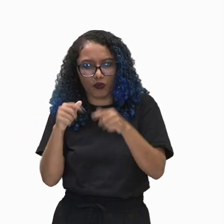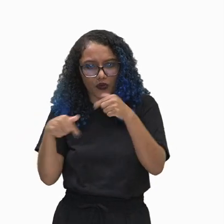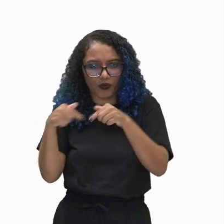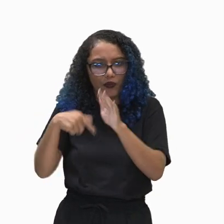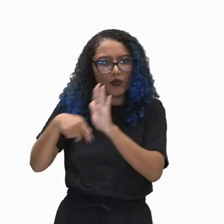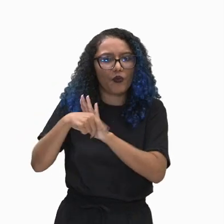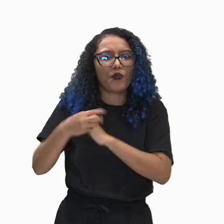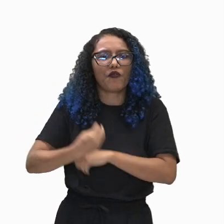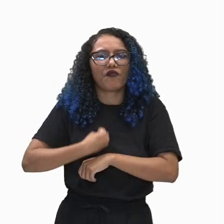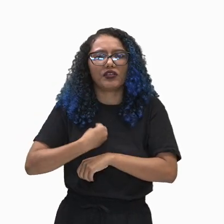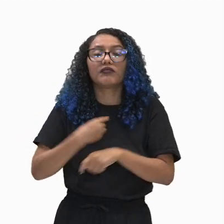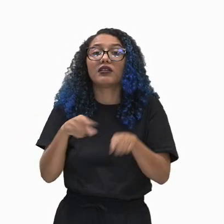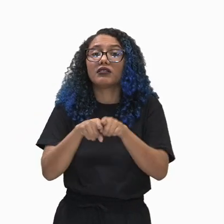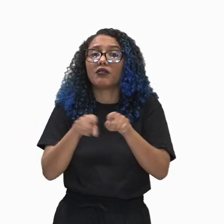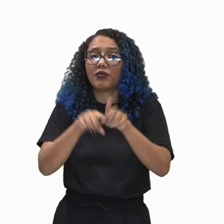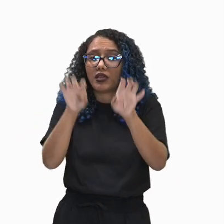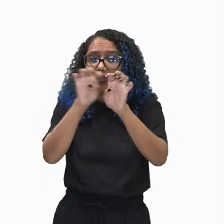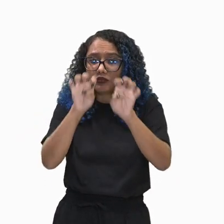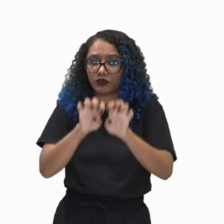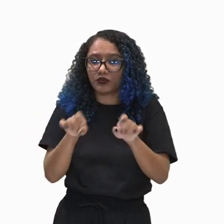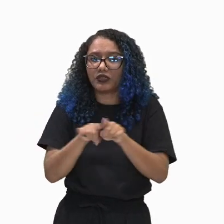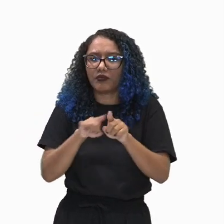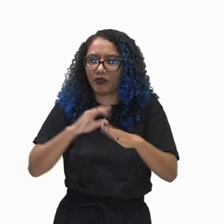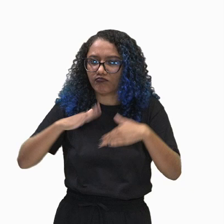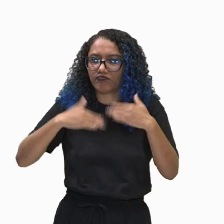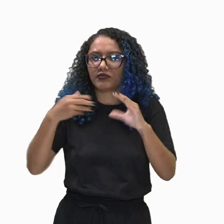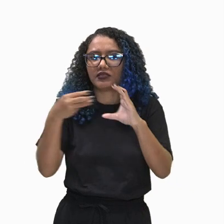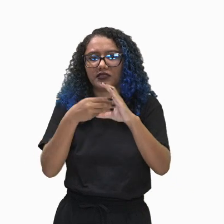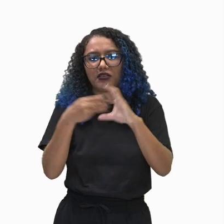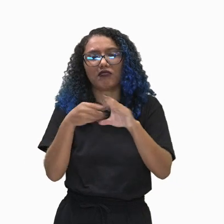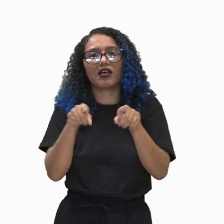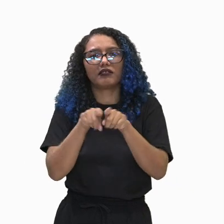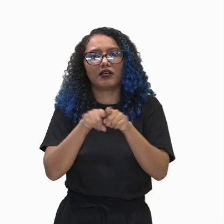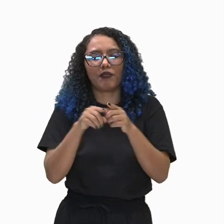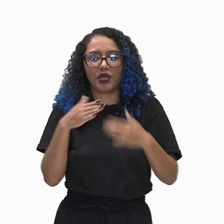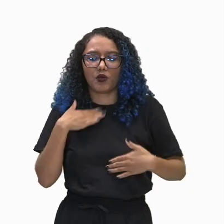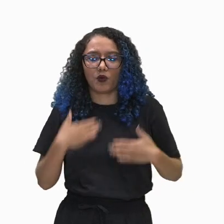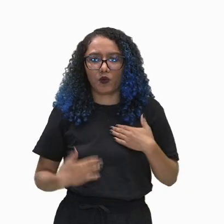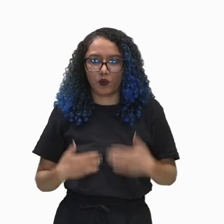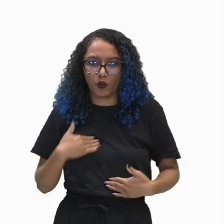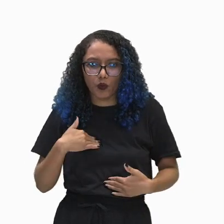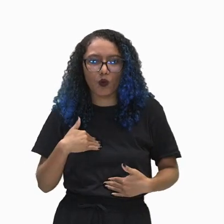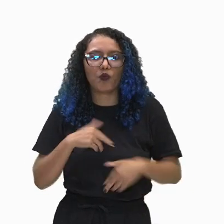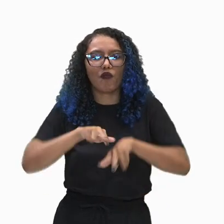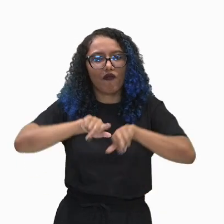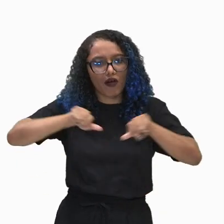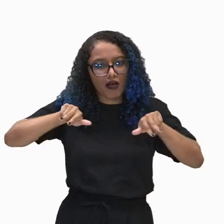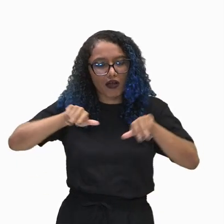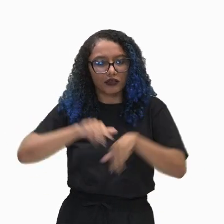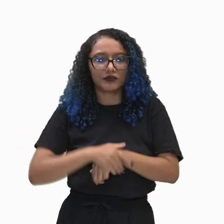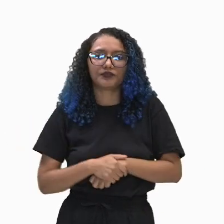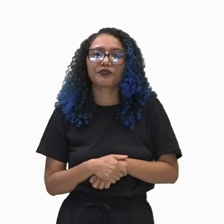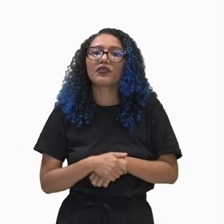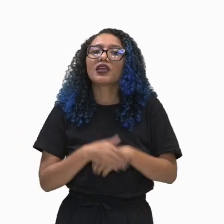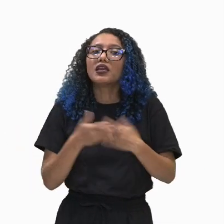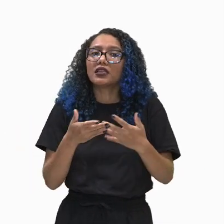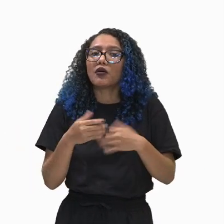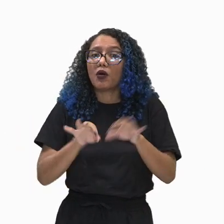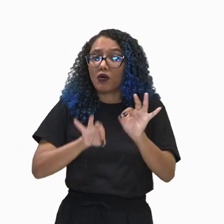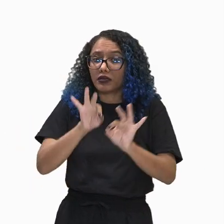sobre a estrutura e a construção das células e organismos. O sequenciamento do